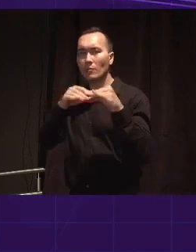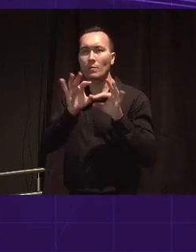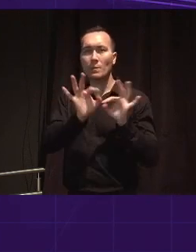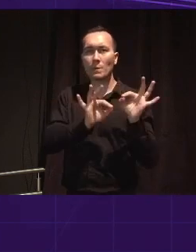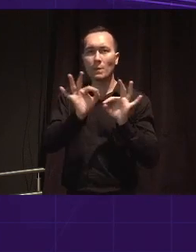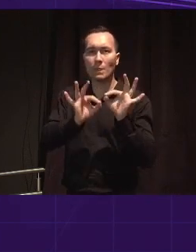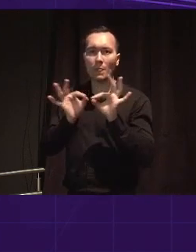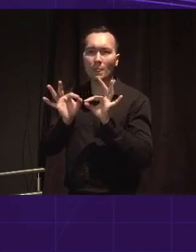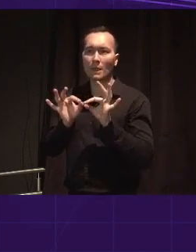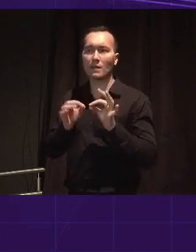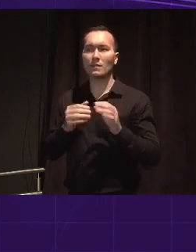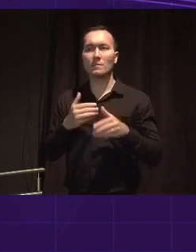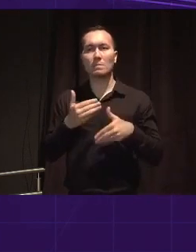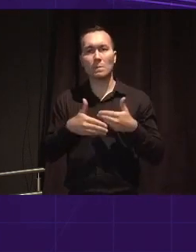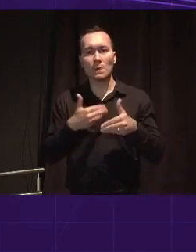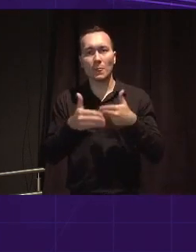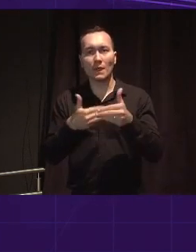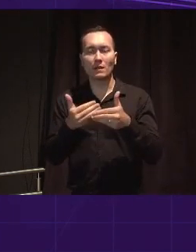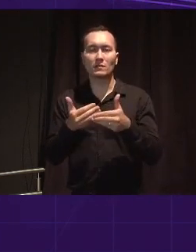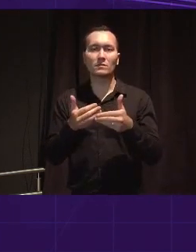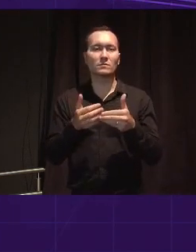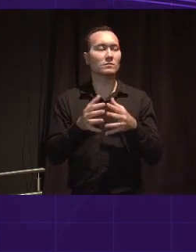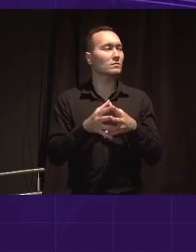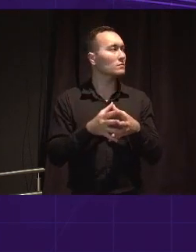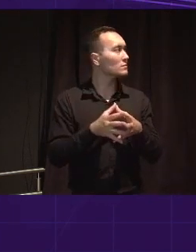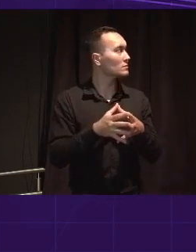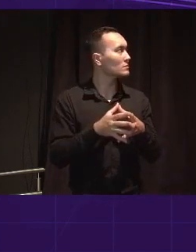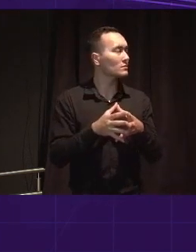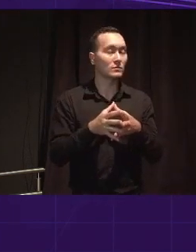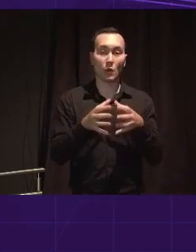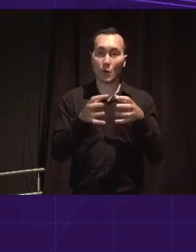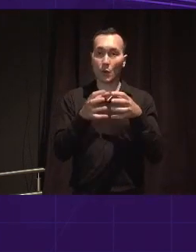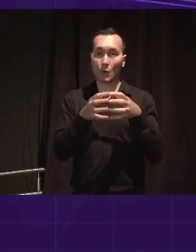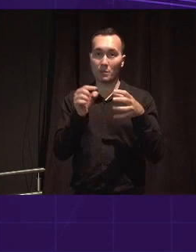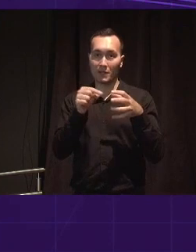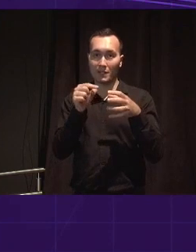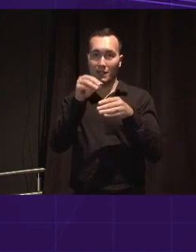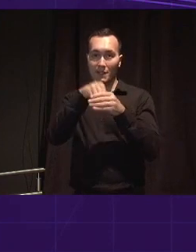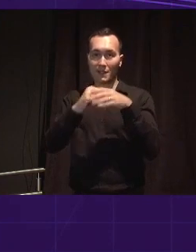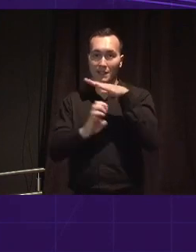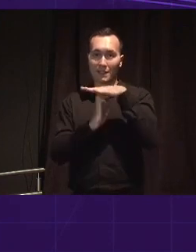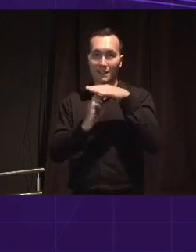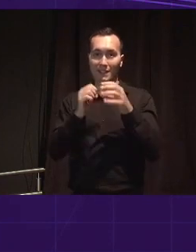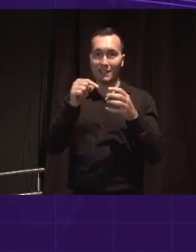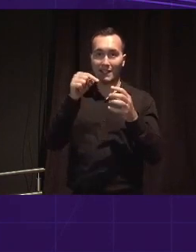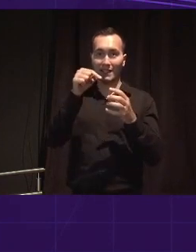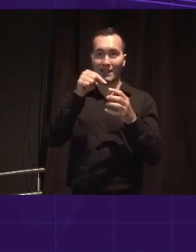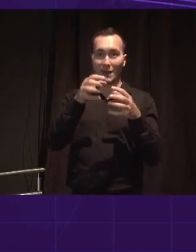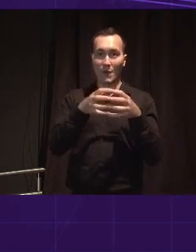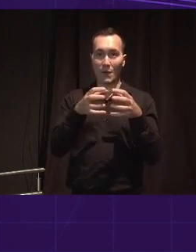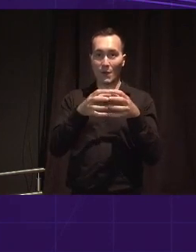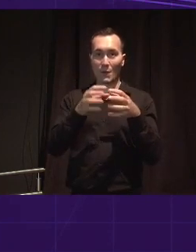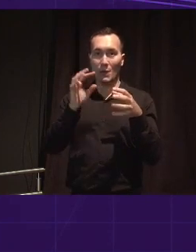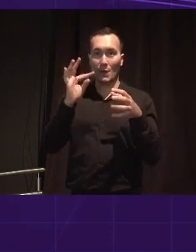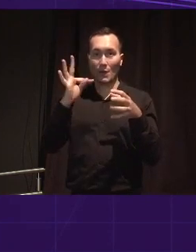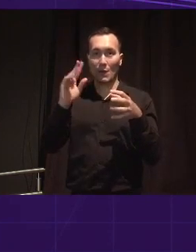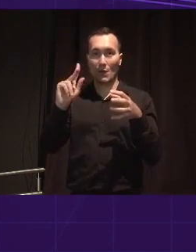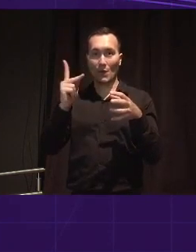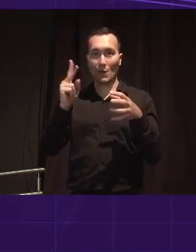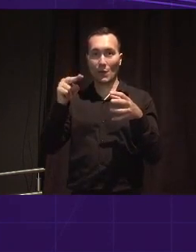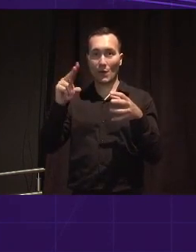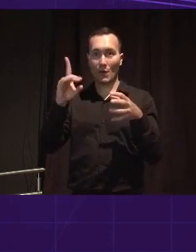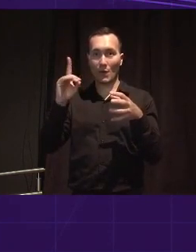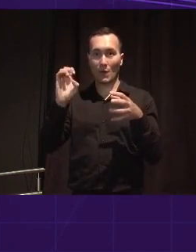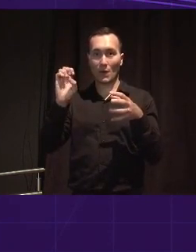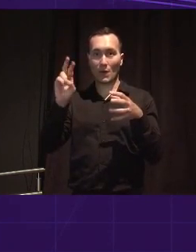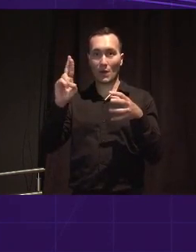aí criou-se então realmente um time, e esse time tem esse nome, Thundercats, então por isso que a Jane e eu estamos com a camiseta Thundercats, é o nosso apelido, né,